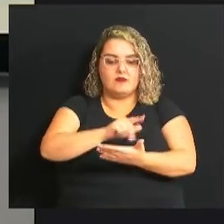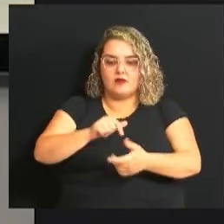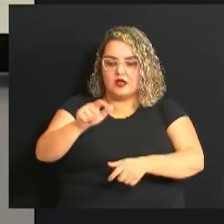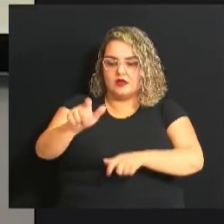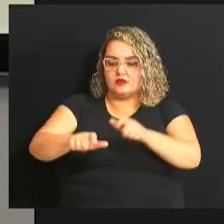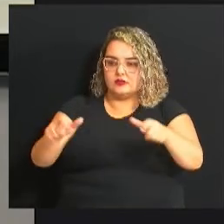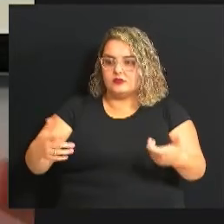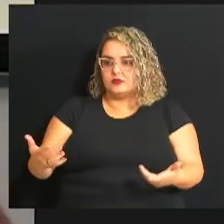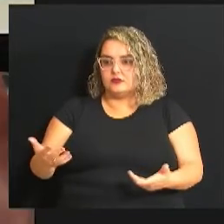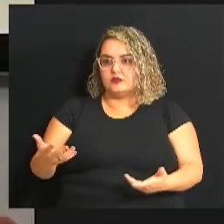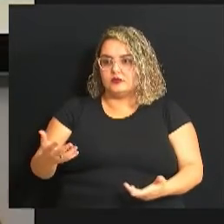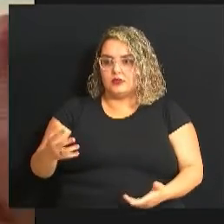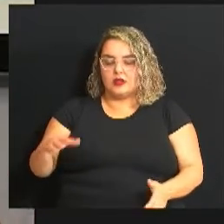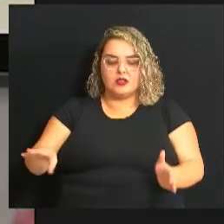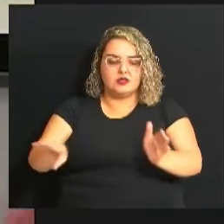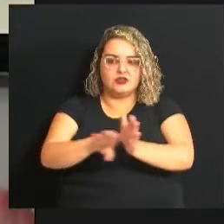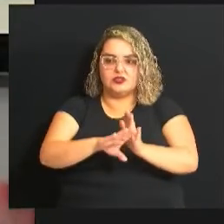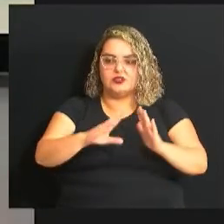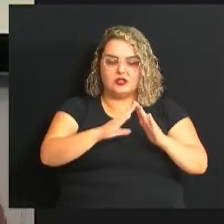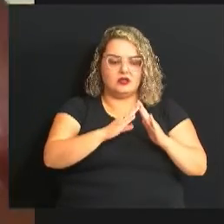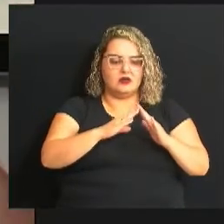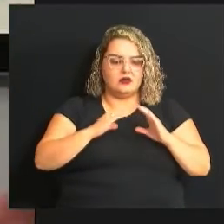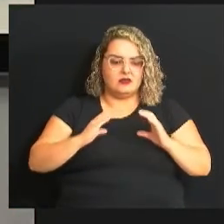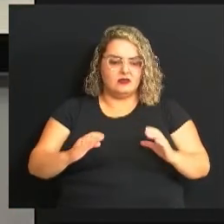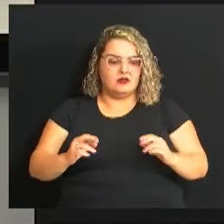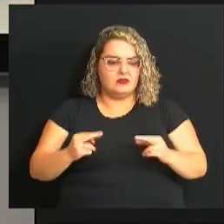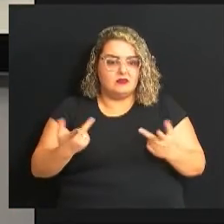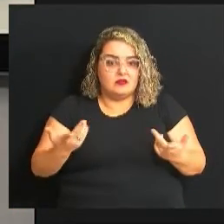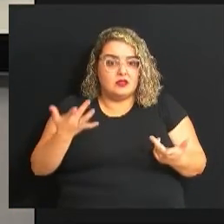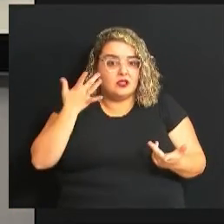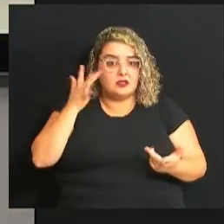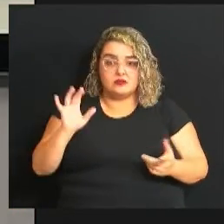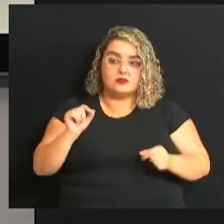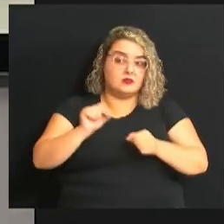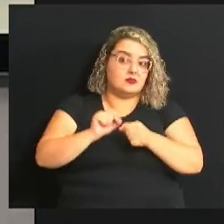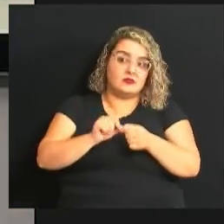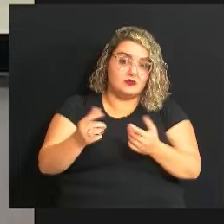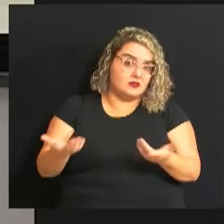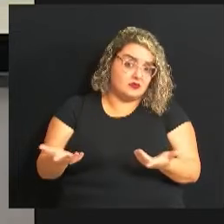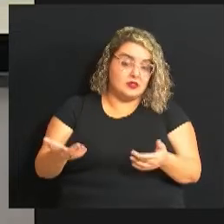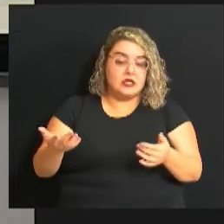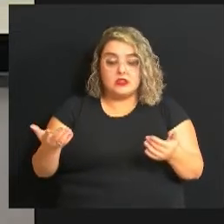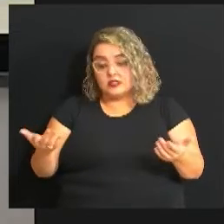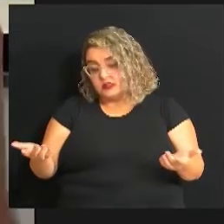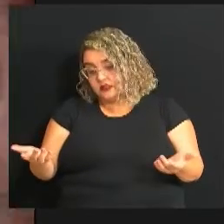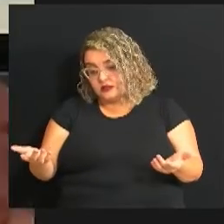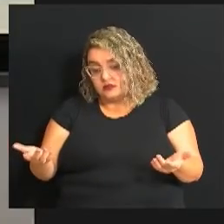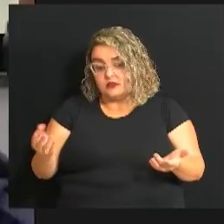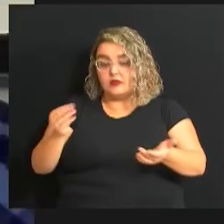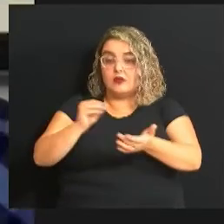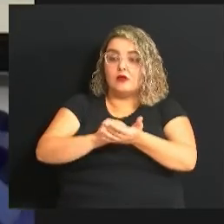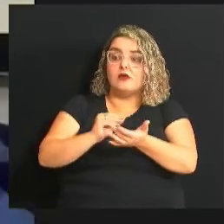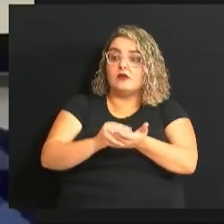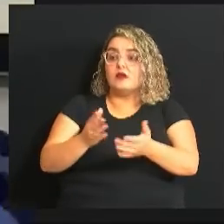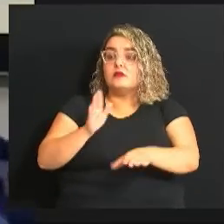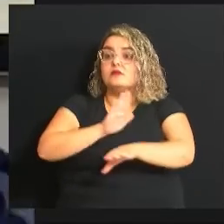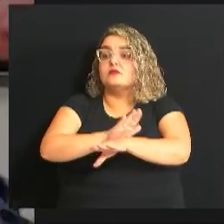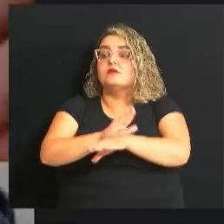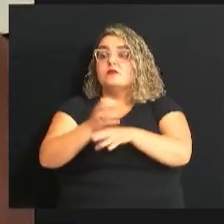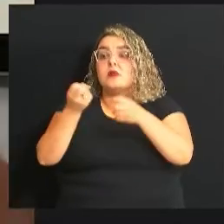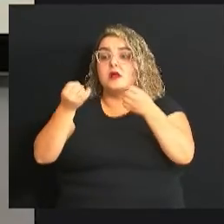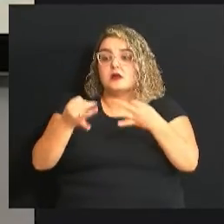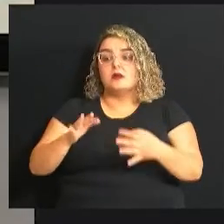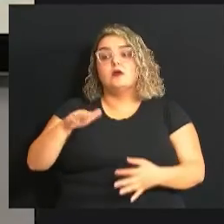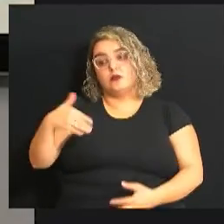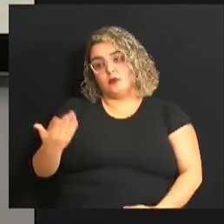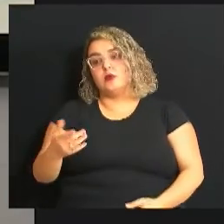e vê aquele filho se comportando de uma forma inadequada, eles não sabem o que fazer. Então, falta uma ajuda, falta uma orientação. E aí, quando eles